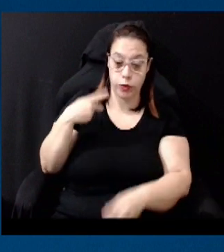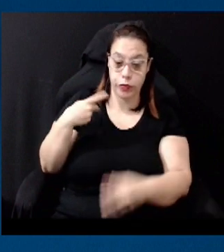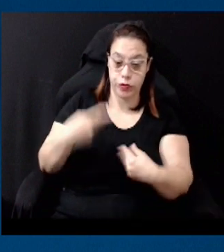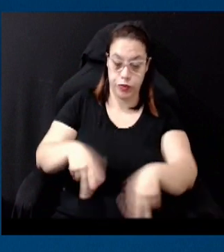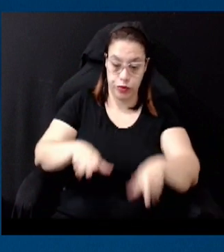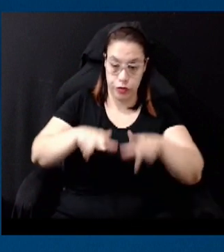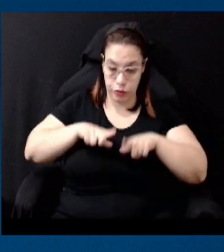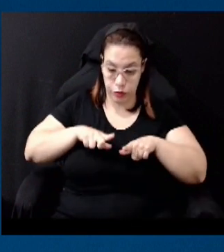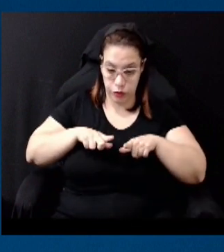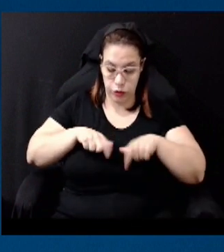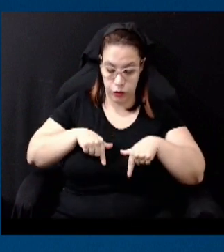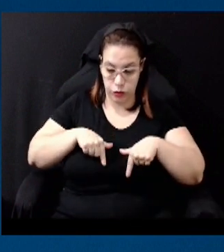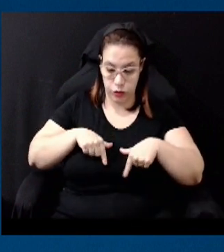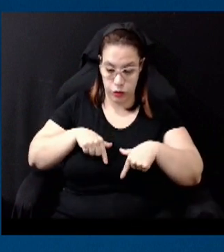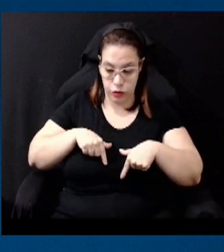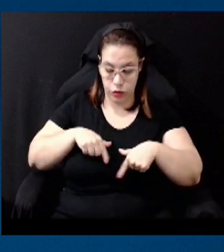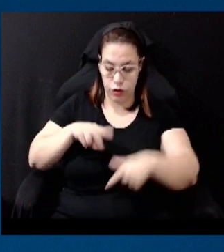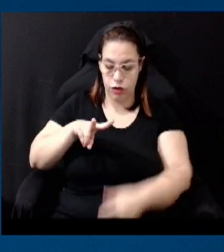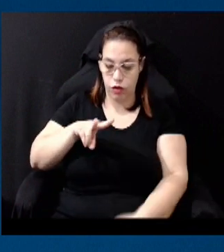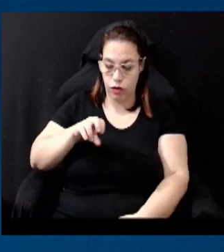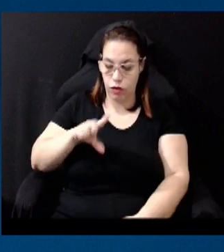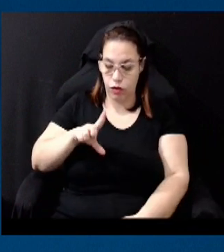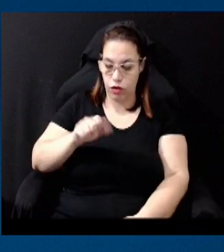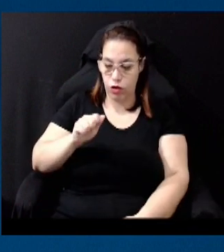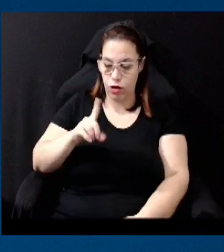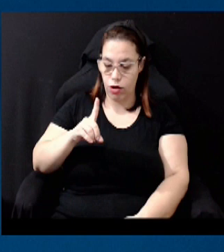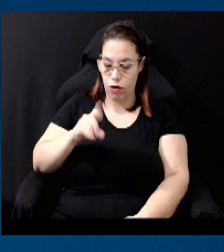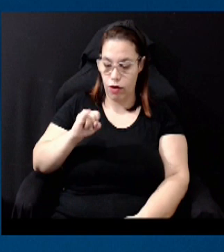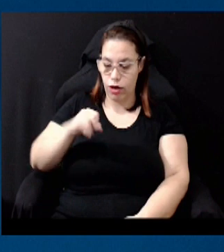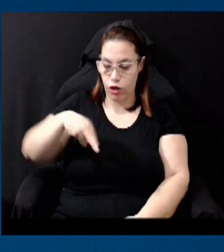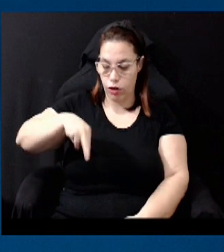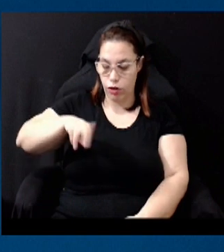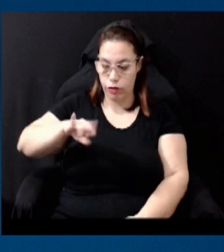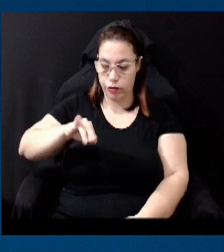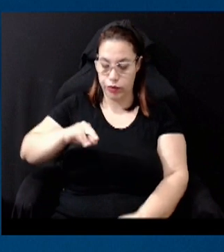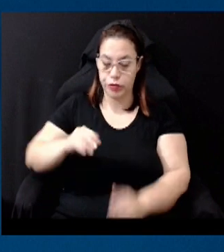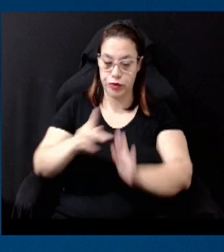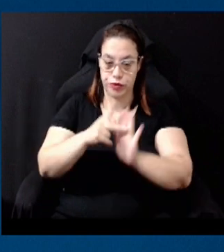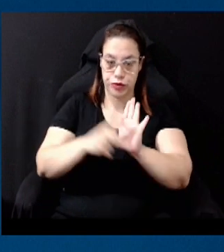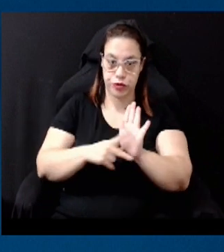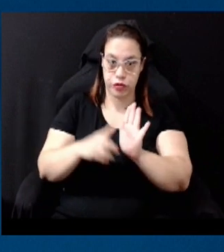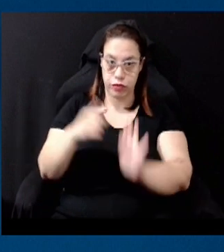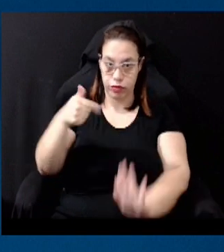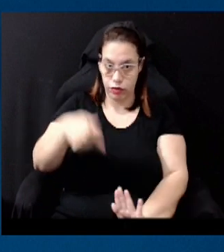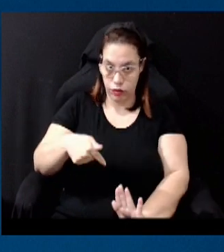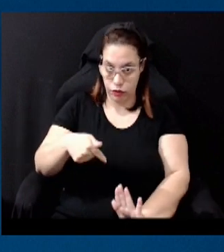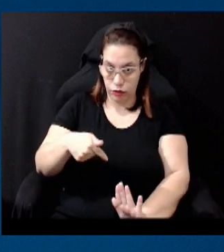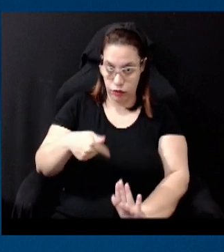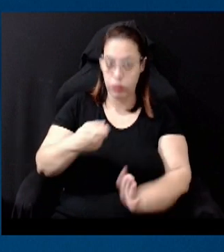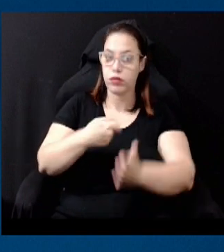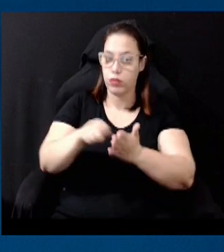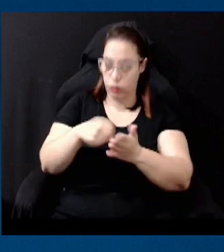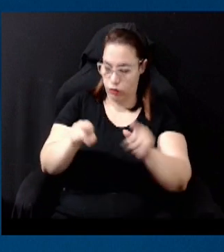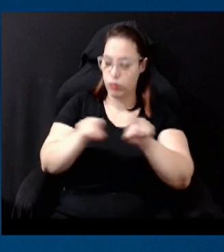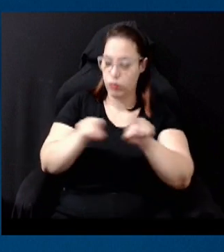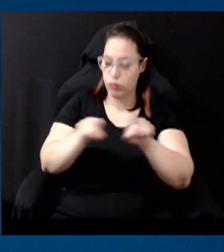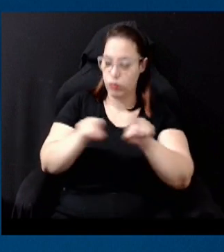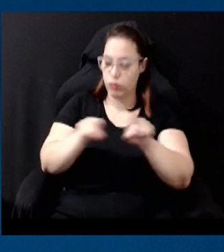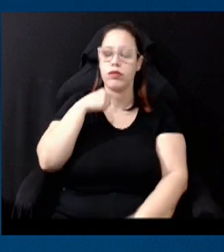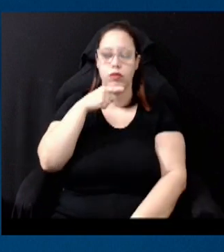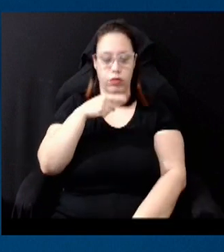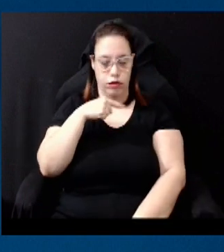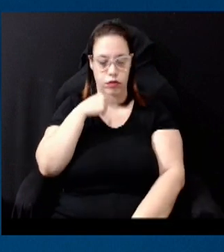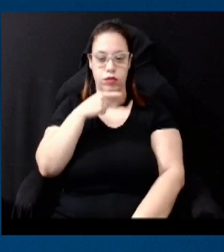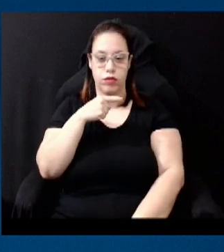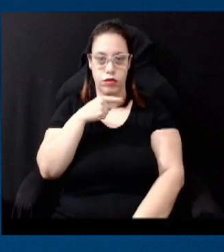Digno a Vladimir Wezinski. O item 7 é o projeto de autoria também do vereador Eduardo Magoga, que